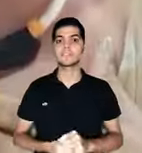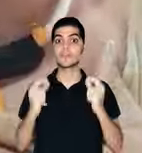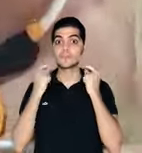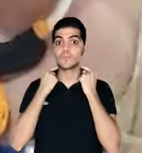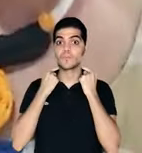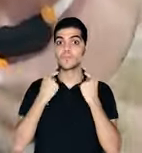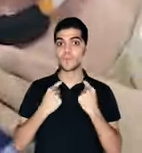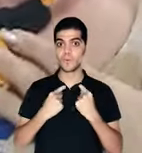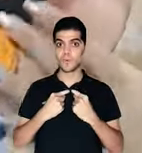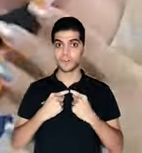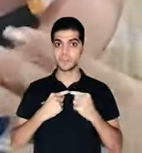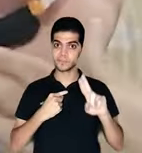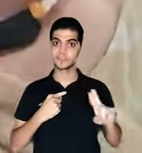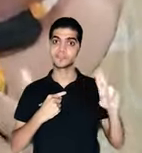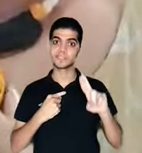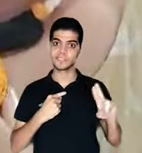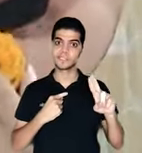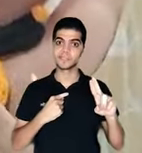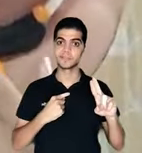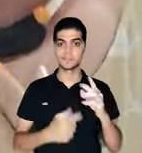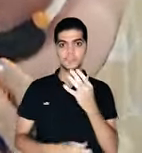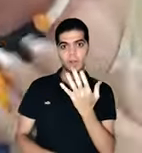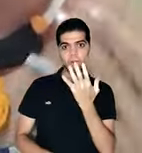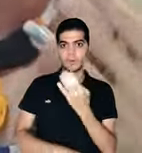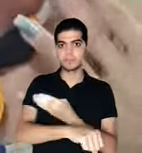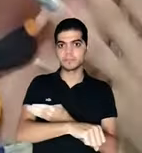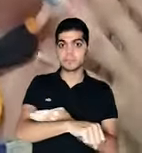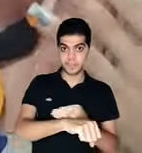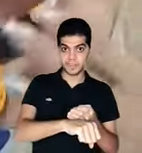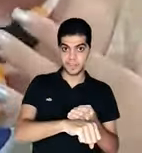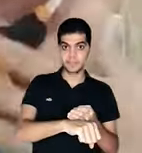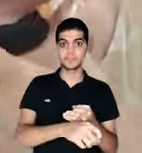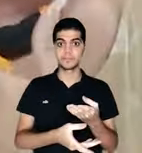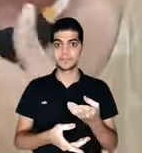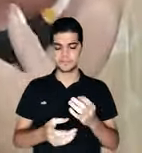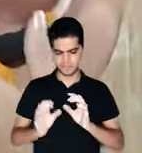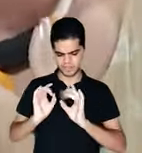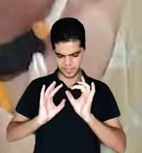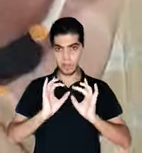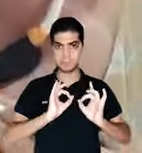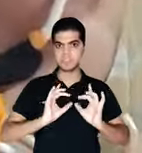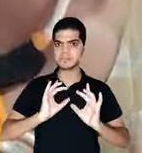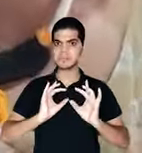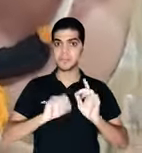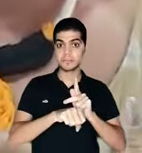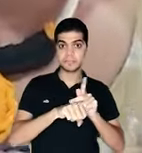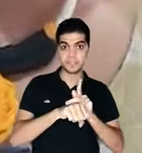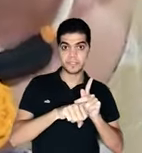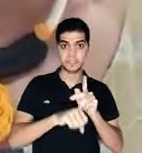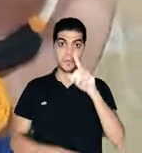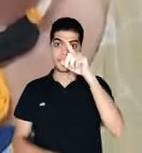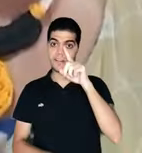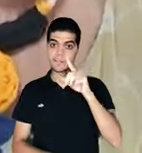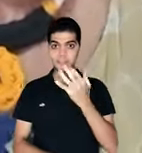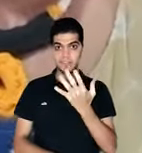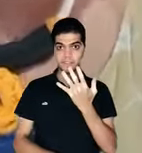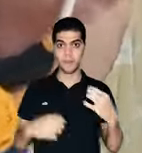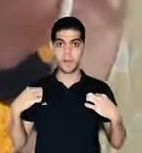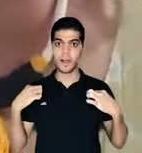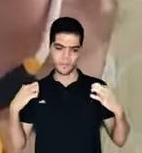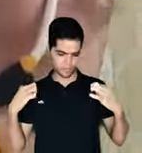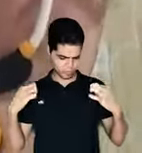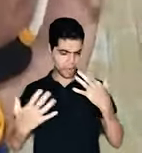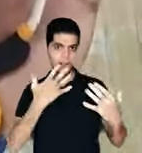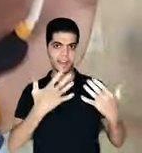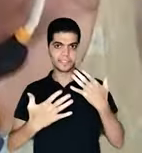tô usando o colar que que é Branquinho com detalhe preto e amarelo uma